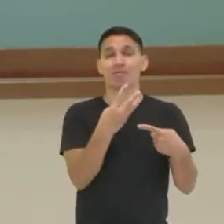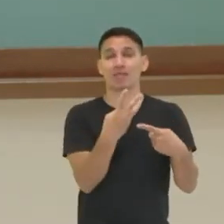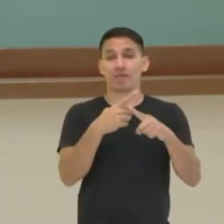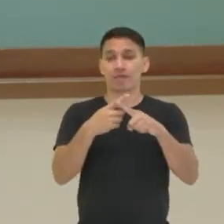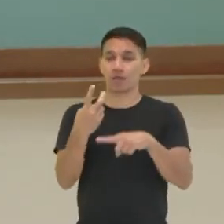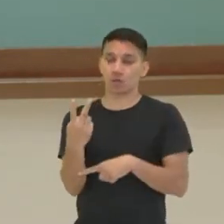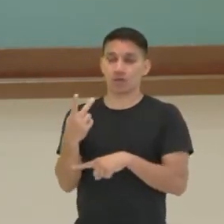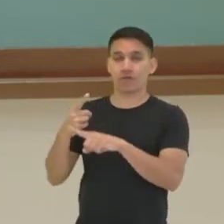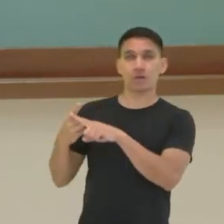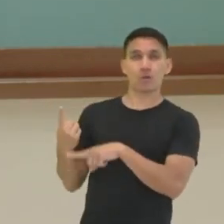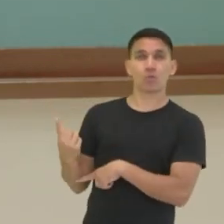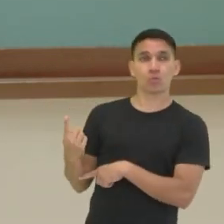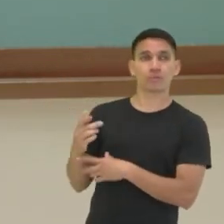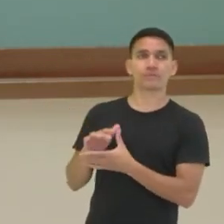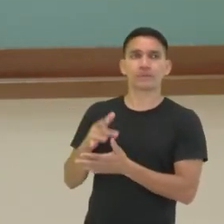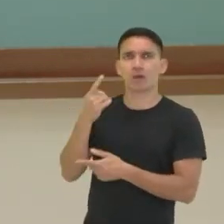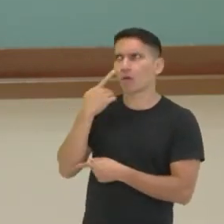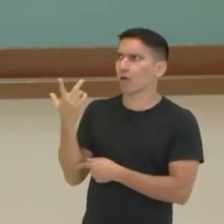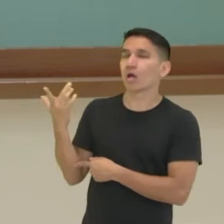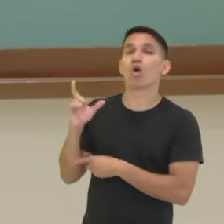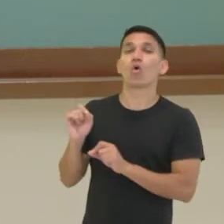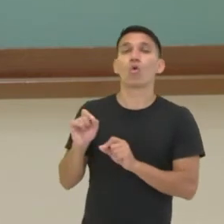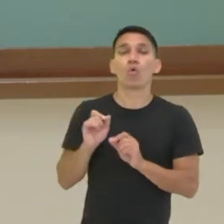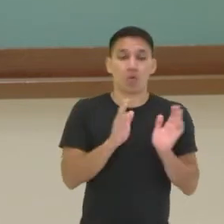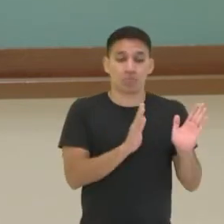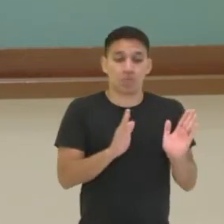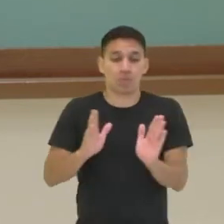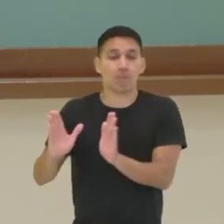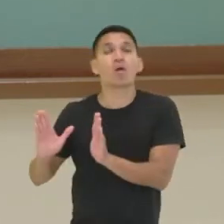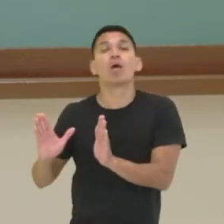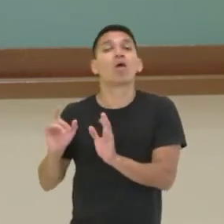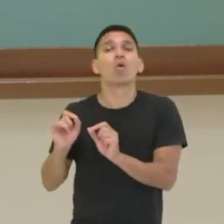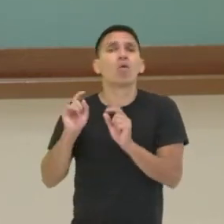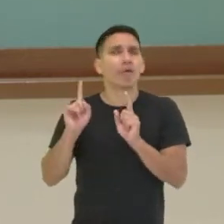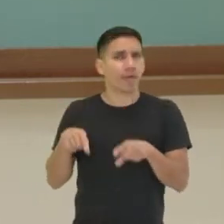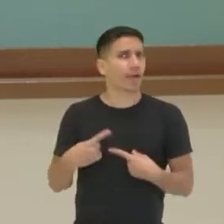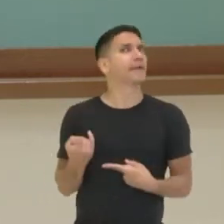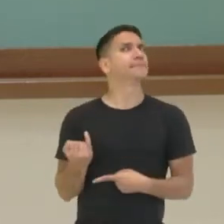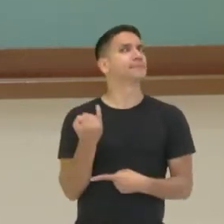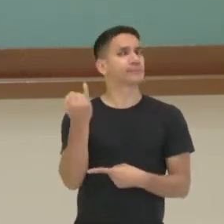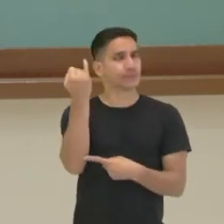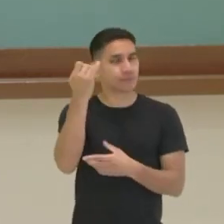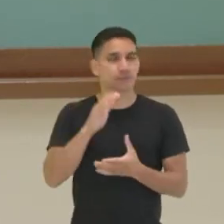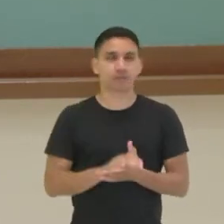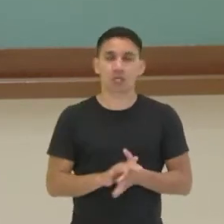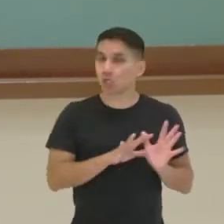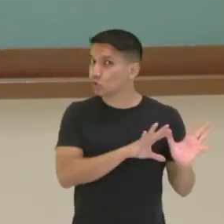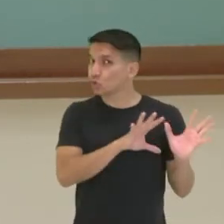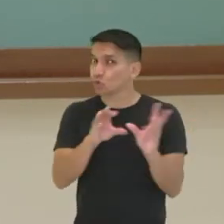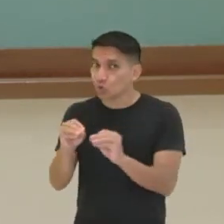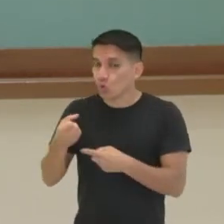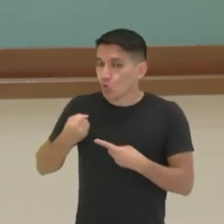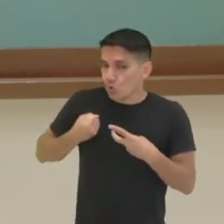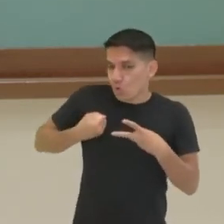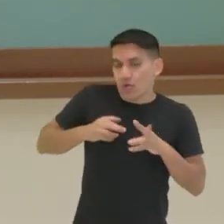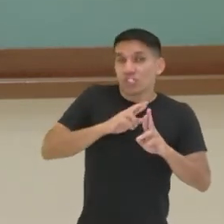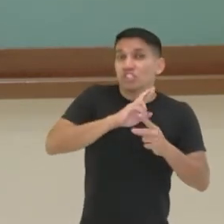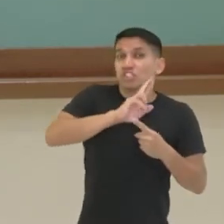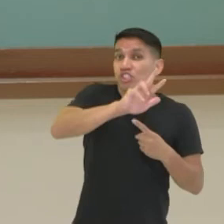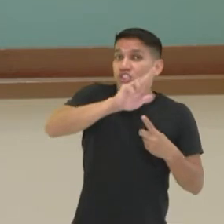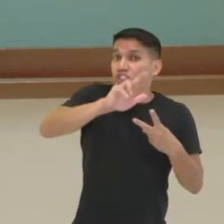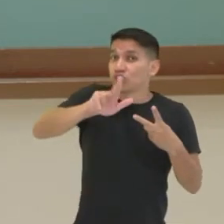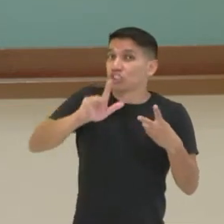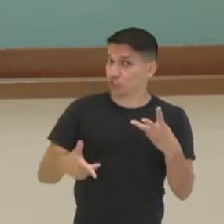vezes 1. Observe que a ordem dos algarismos é muito importante. Todos os números diferem entre